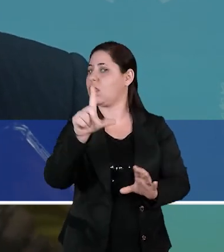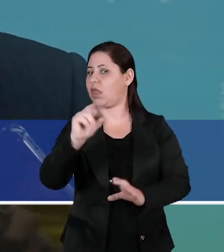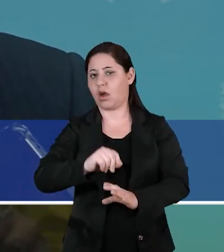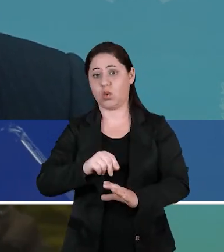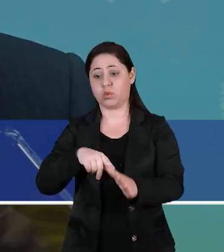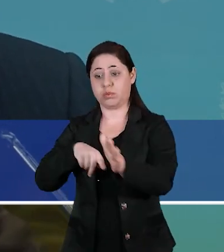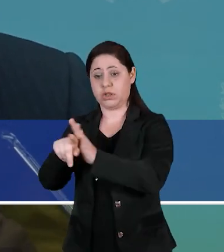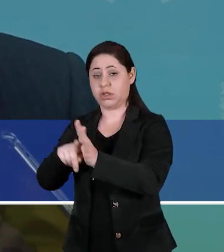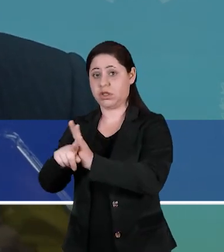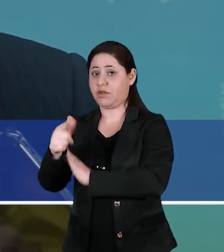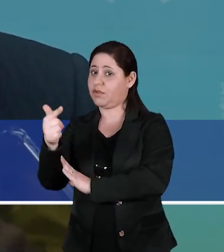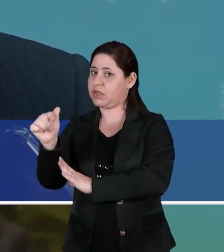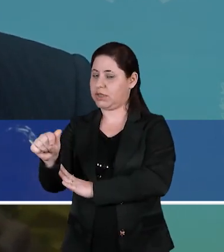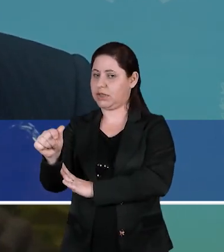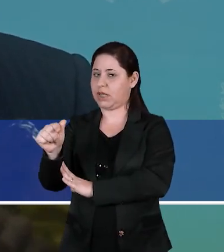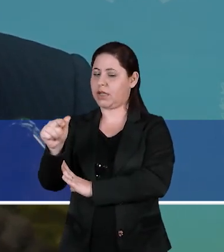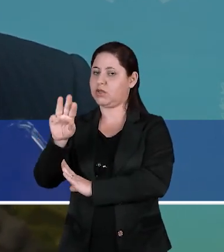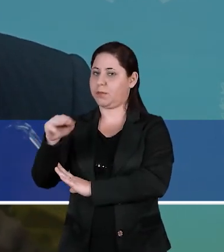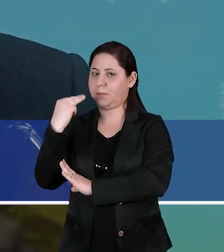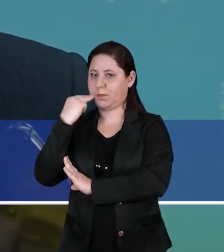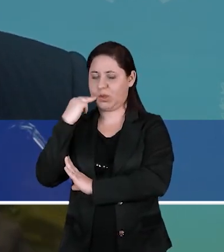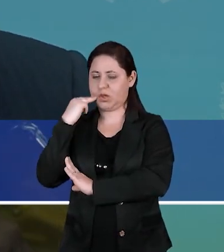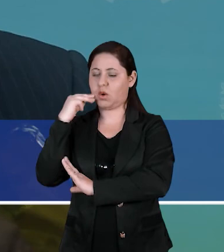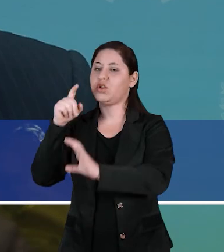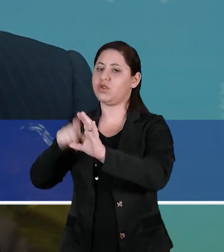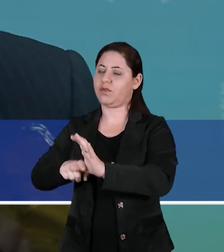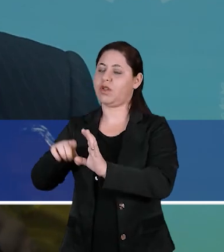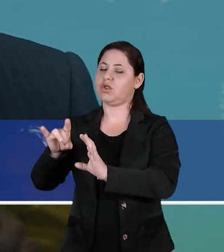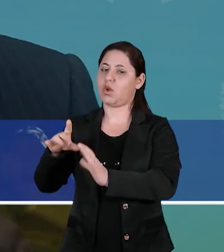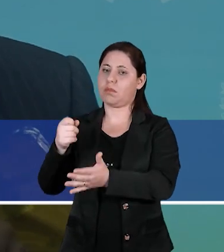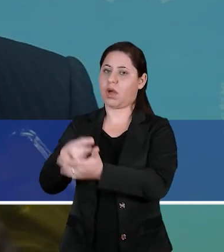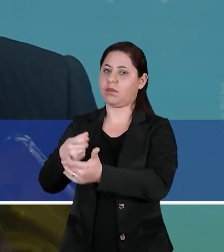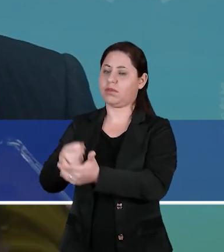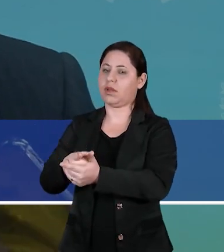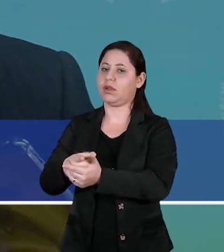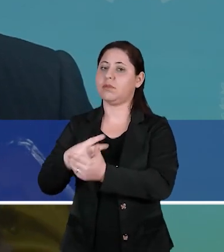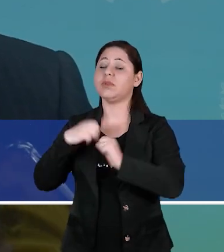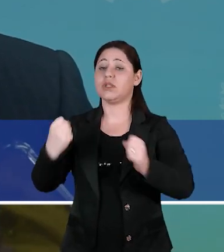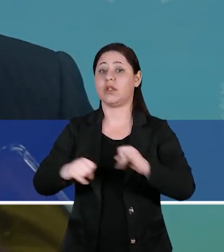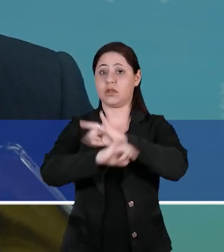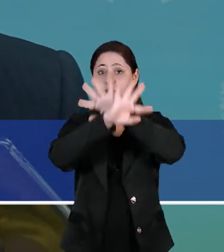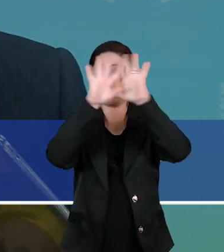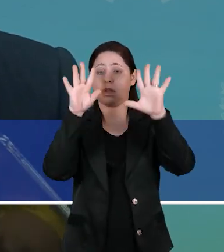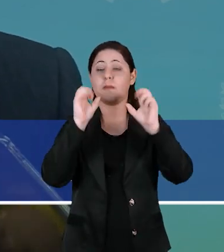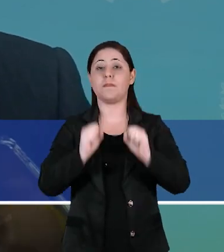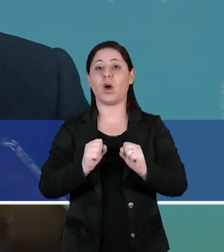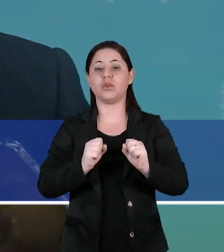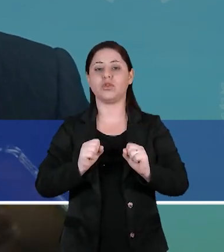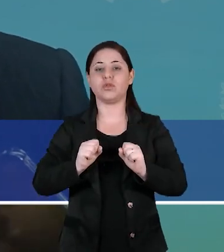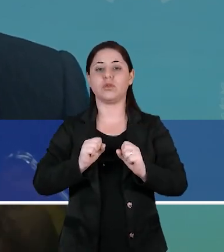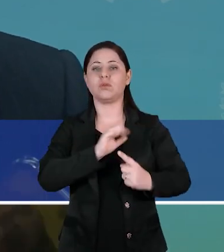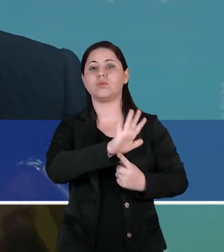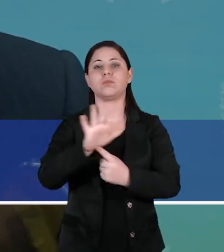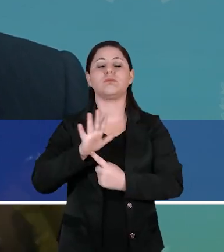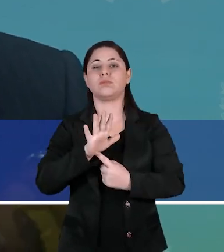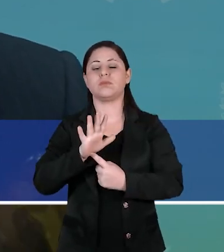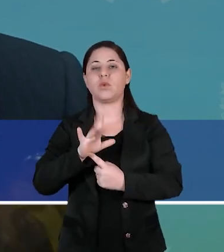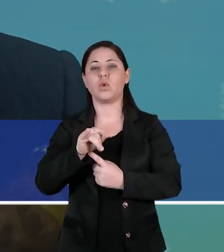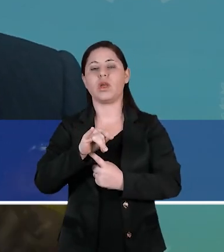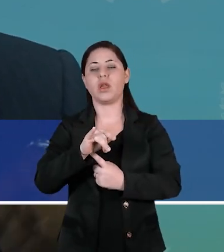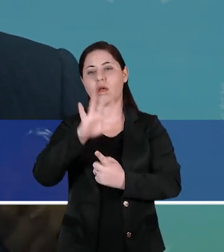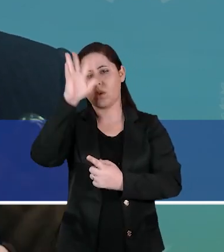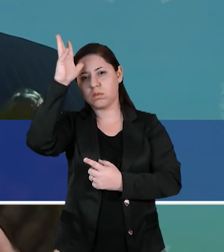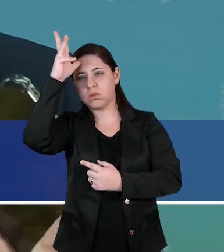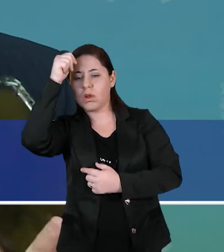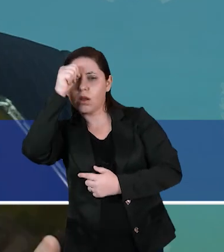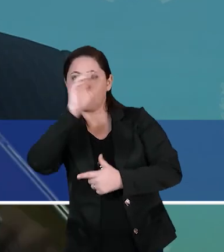né? Então, eu acho que esse debate tem que ser feito com a maior transparência para que a gente possa realmente influir na decisão do